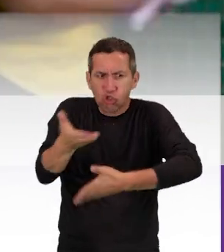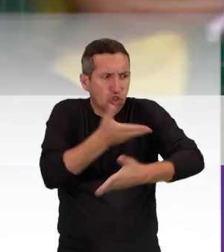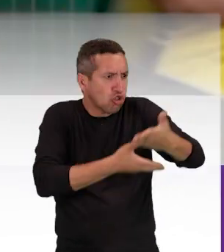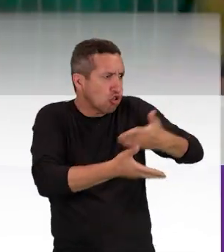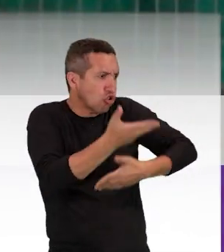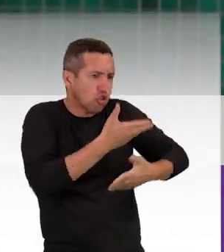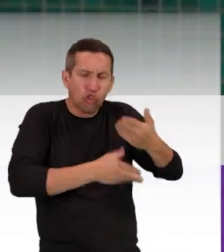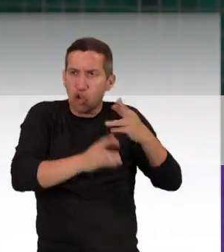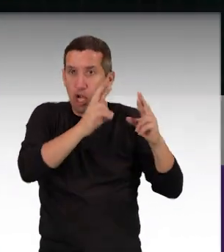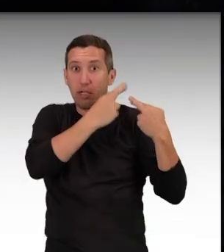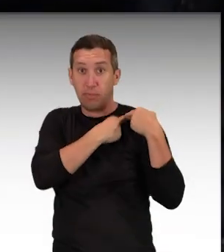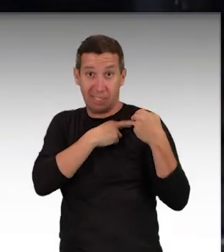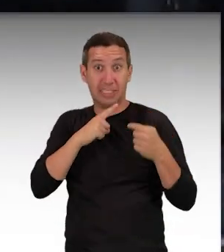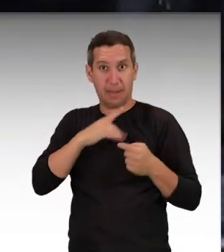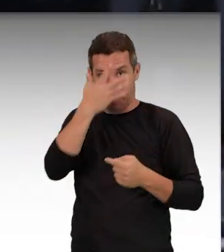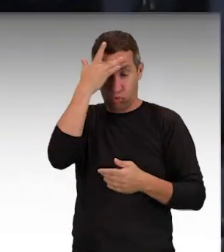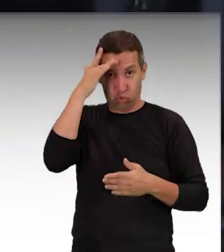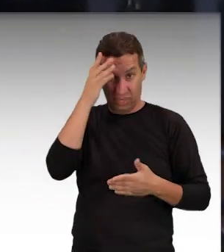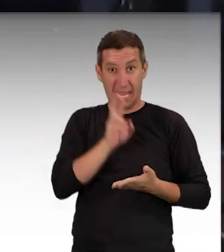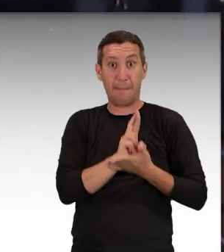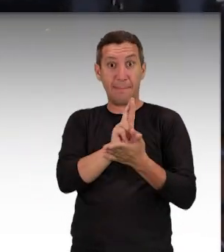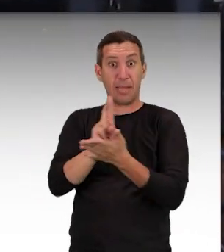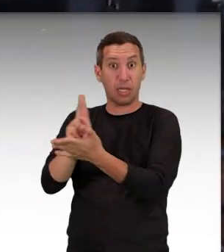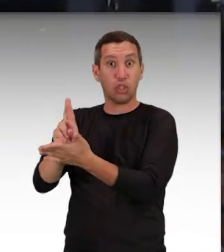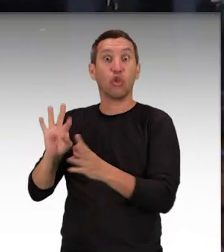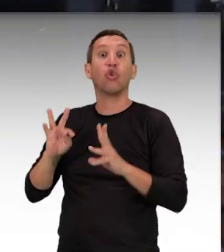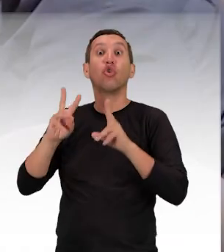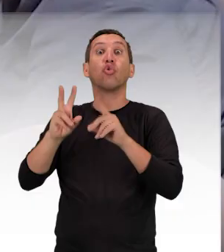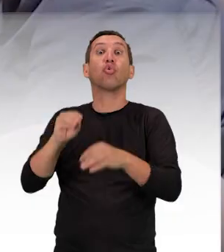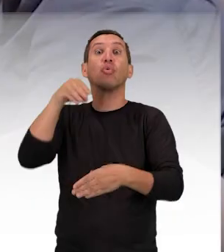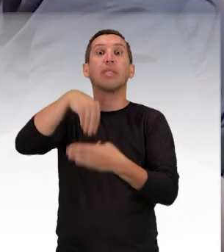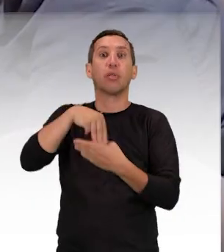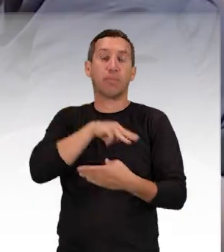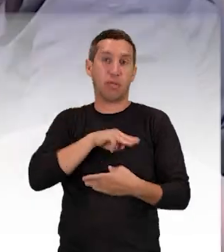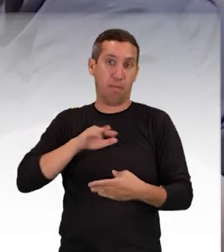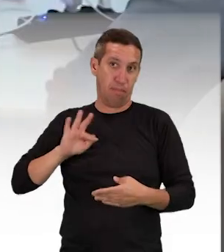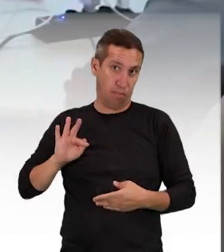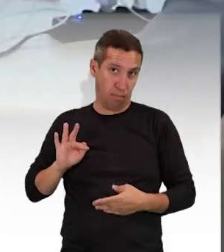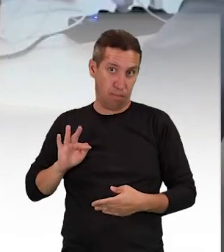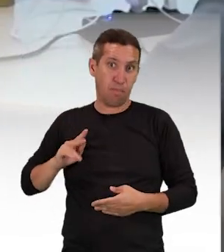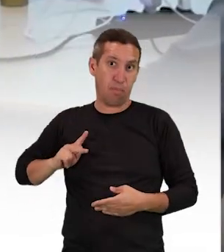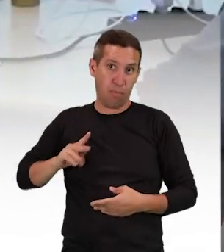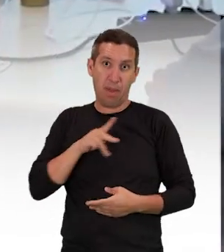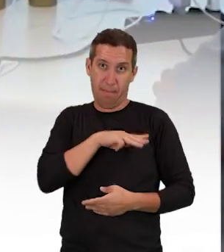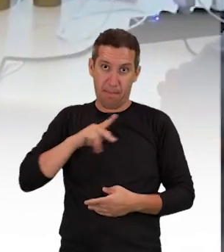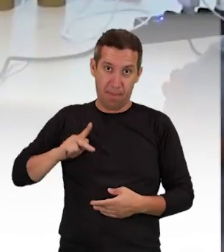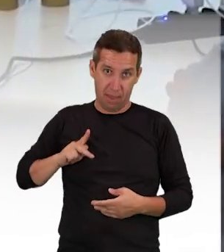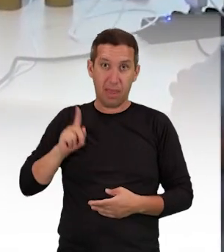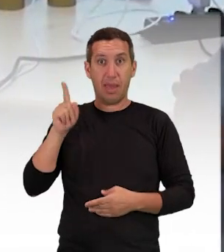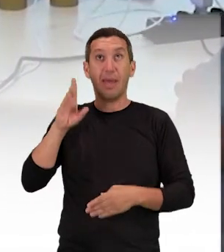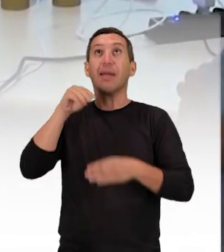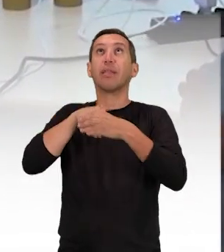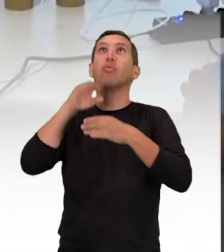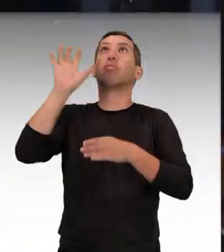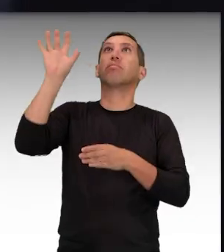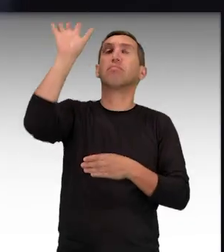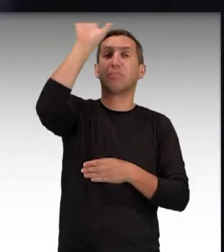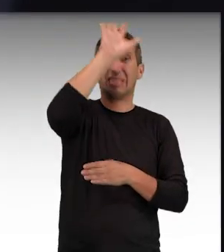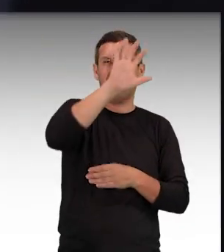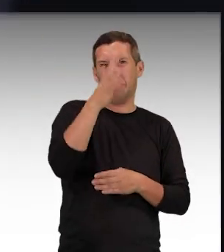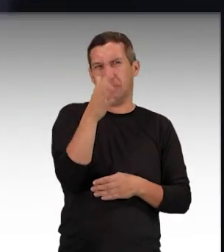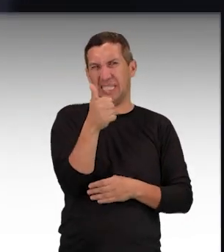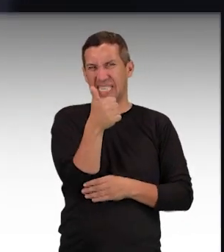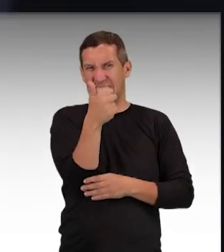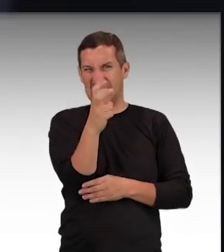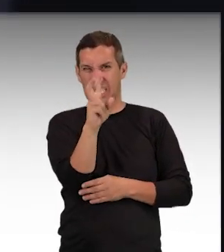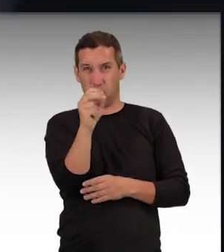instituições. O Gabinete Integrado era composto por representantes de todos os ramos do Ministério Público, distribuídos pelo